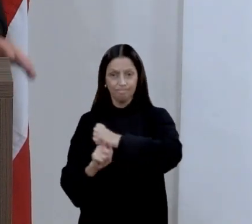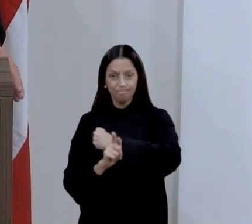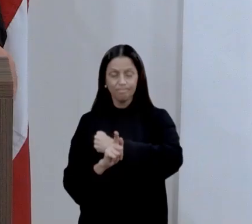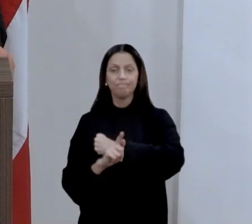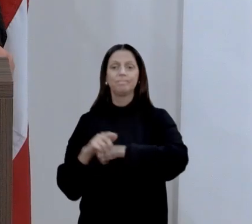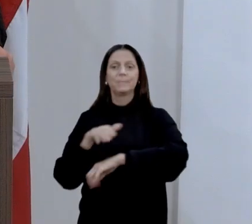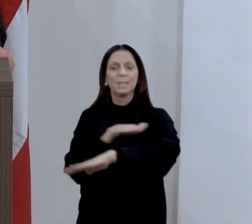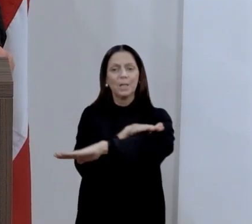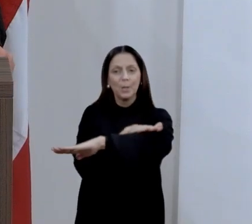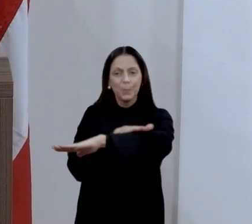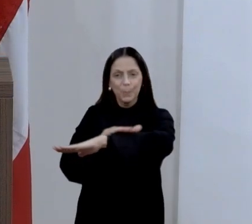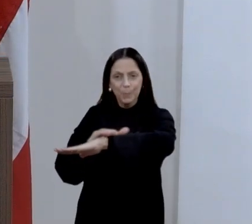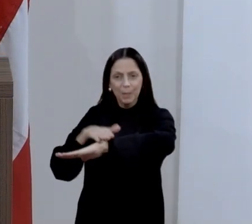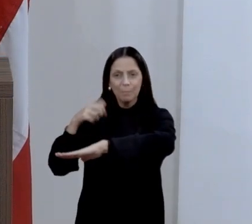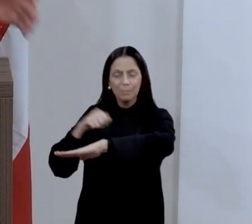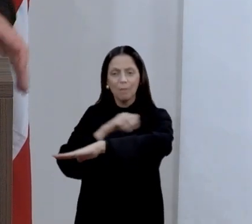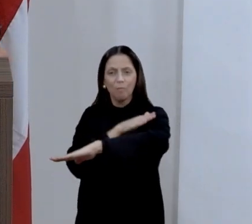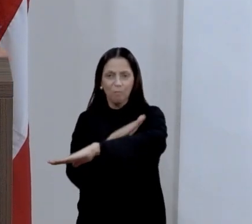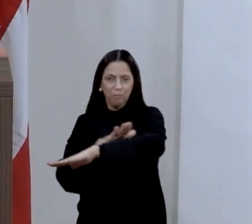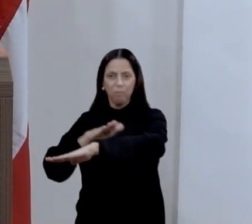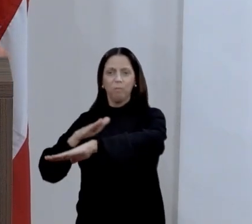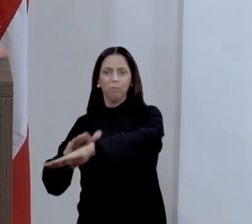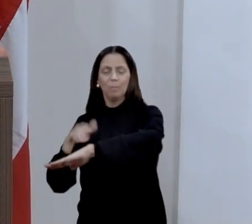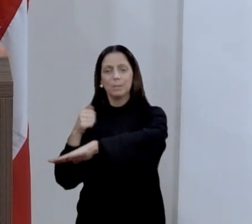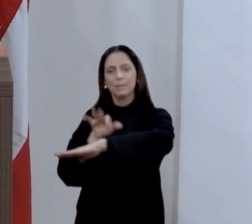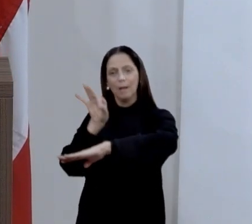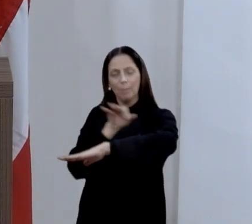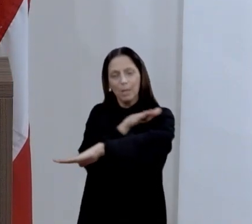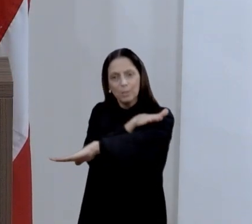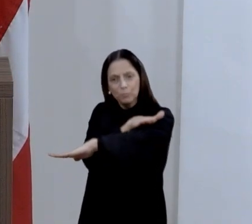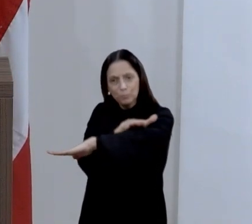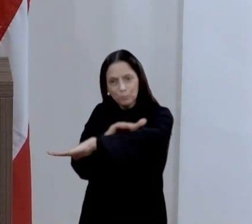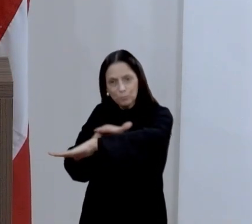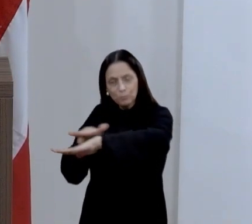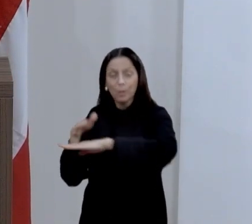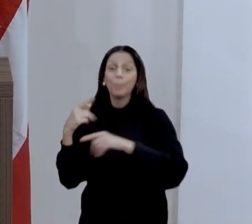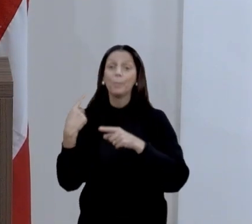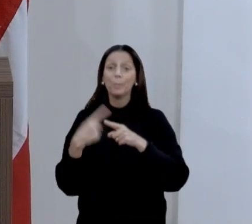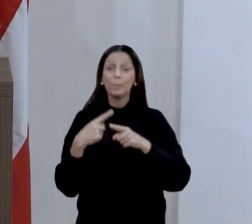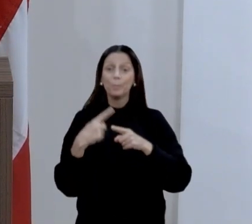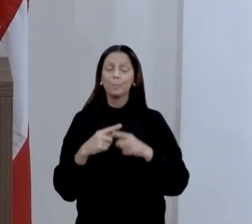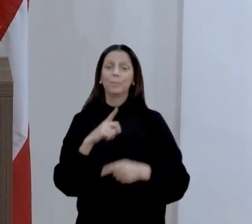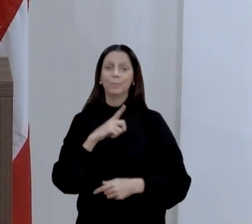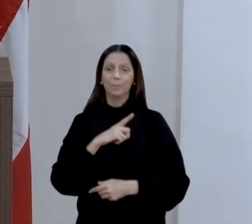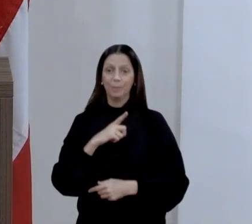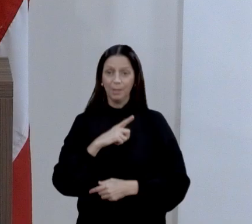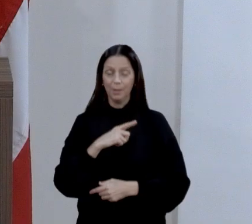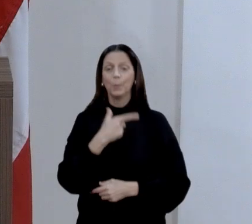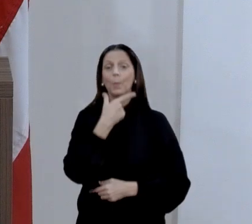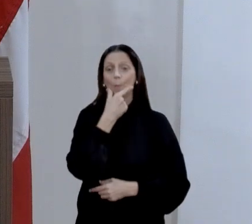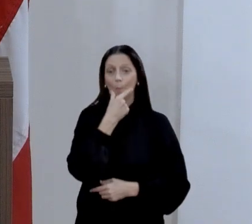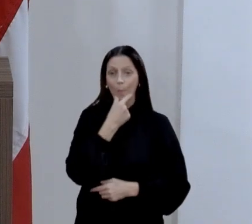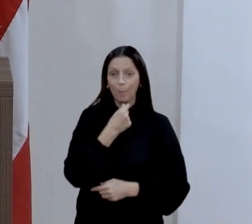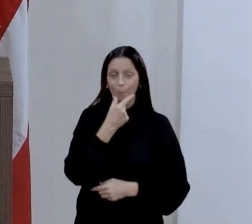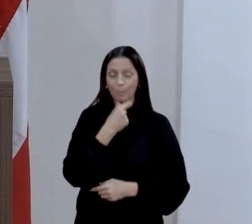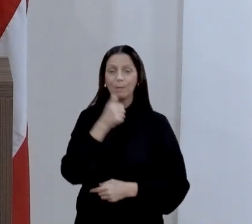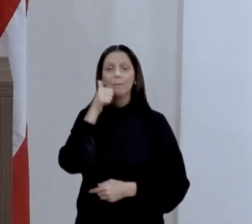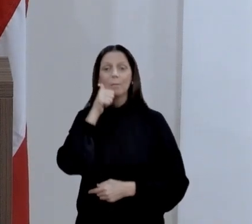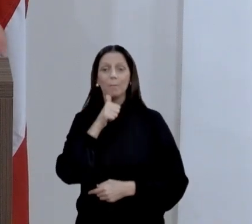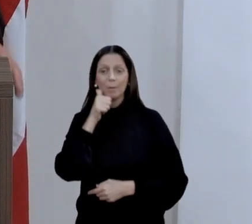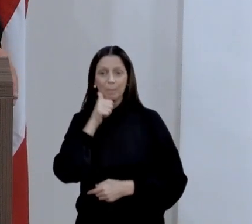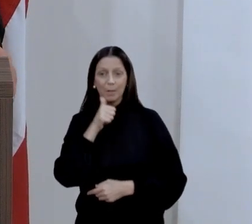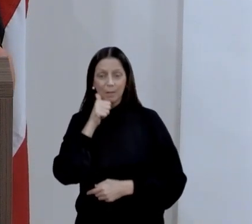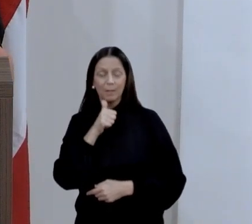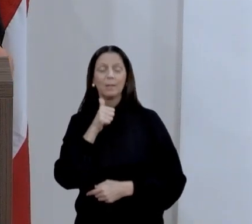tem o seu Fábio e a sua mãe, que eles são cadeirantes, utilizam ali aquela via, e por ela ter